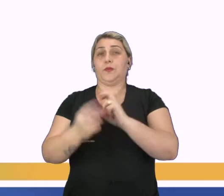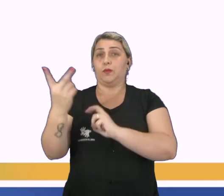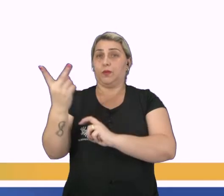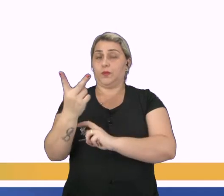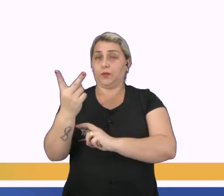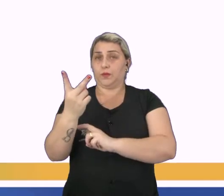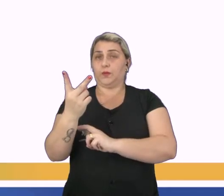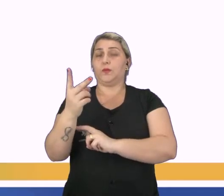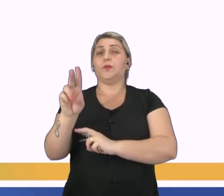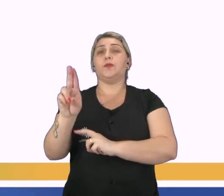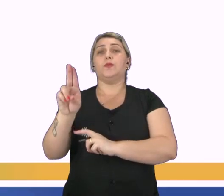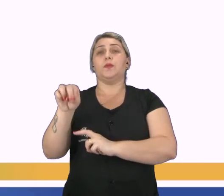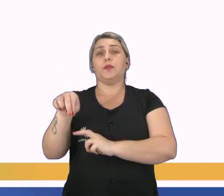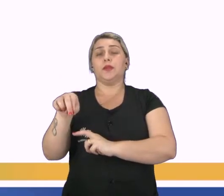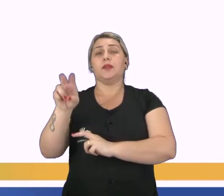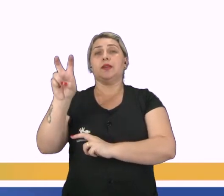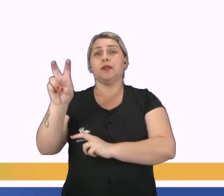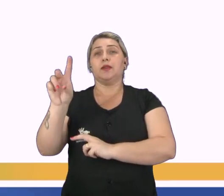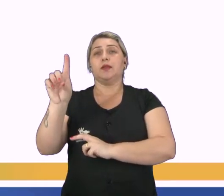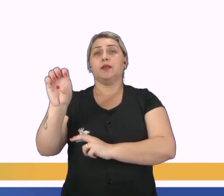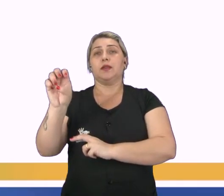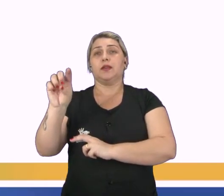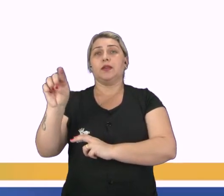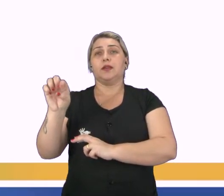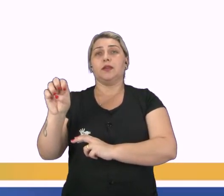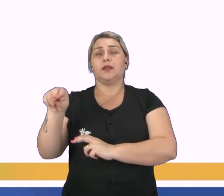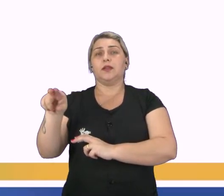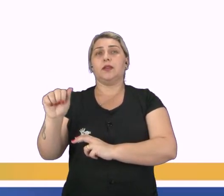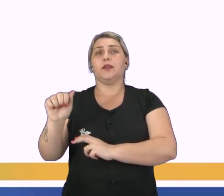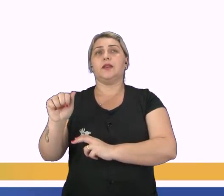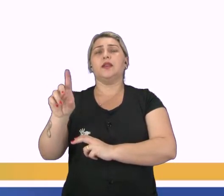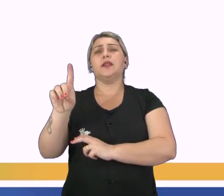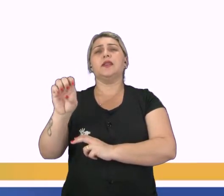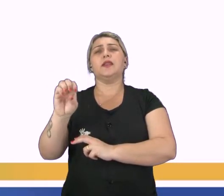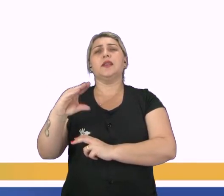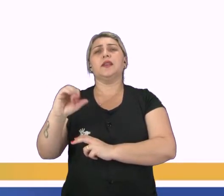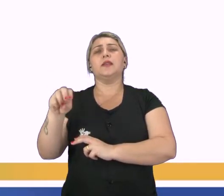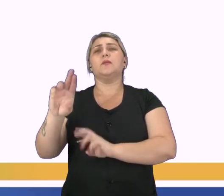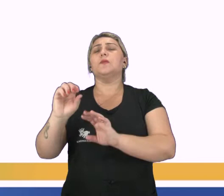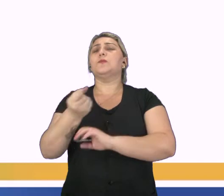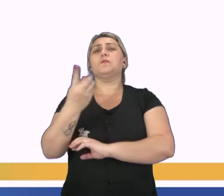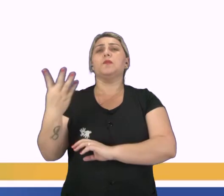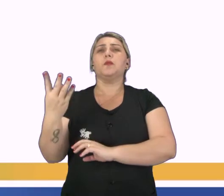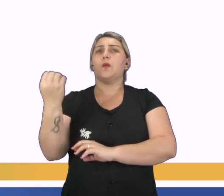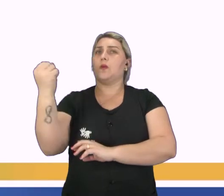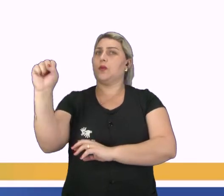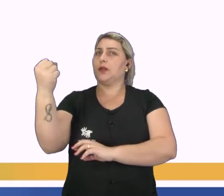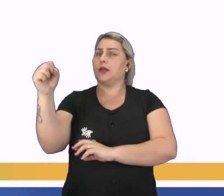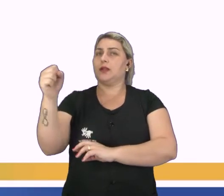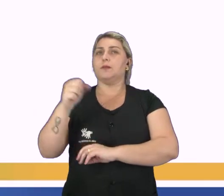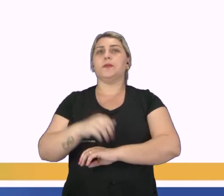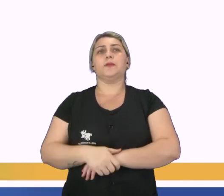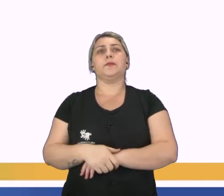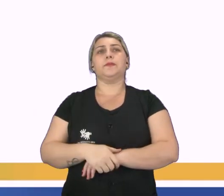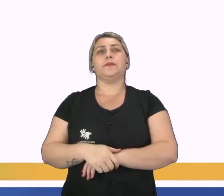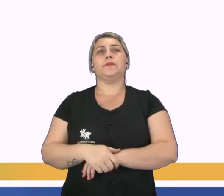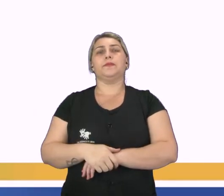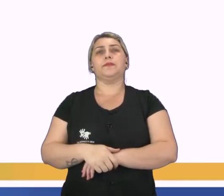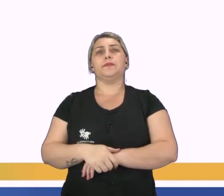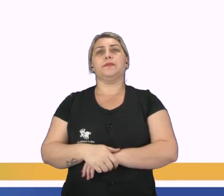2 unidades e 5 dezenas. E décimos, quantos décimos nós temos? Nós temos 8